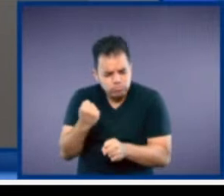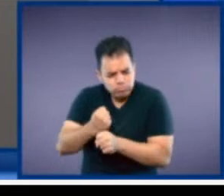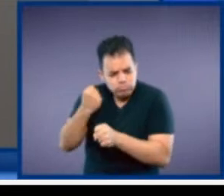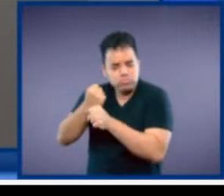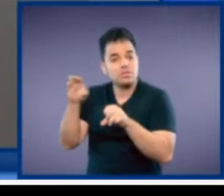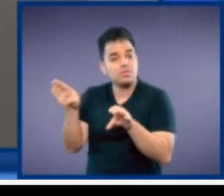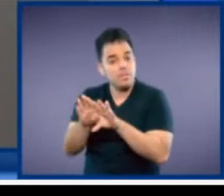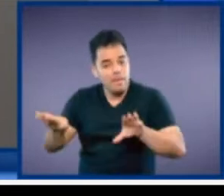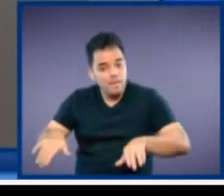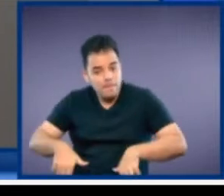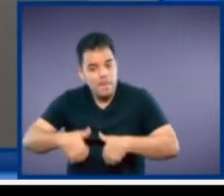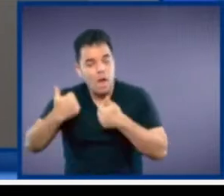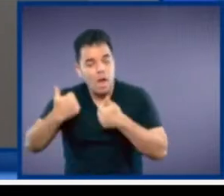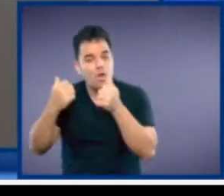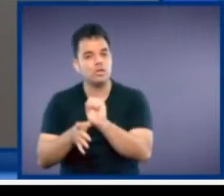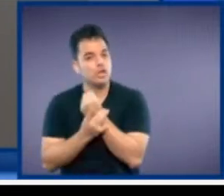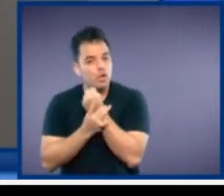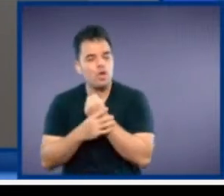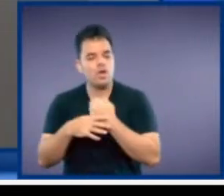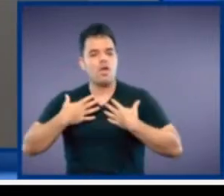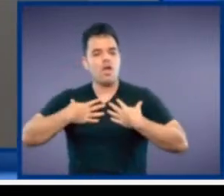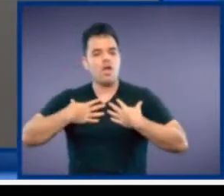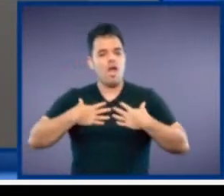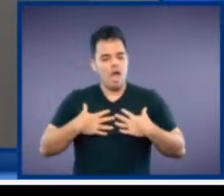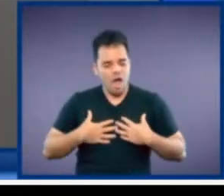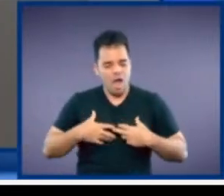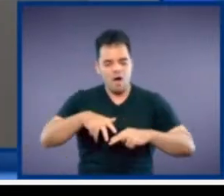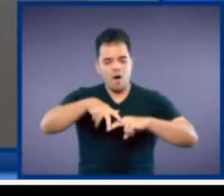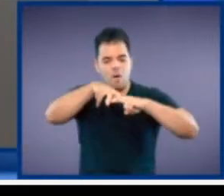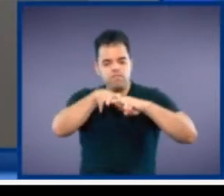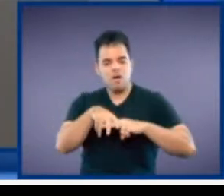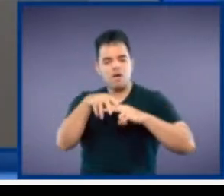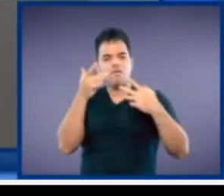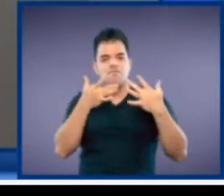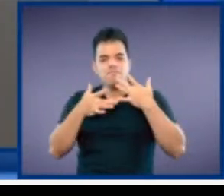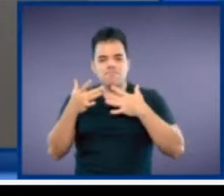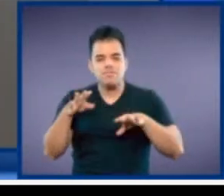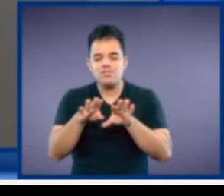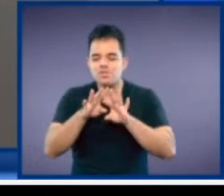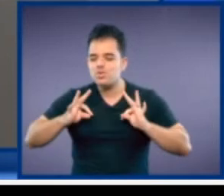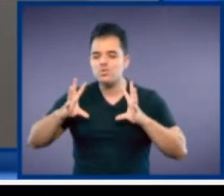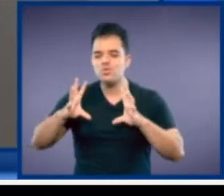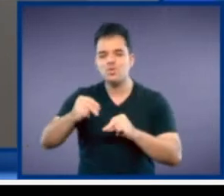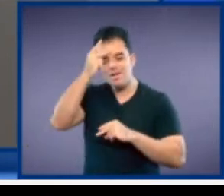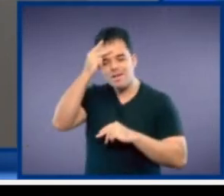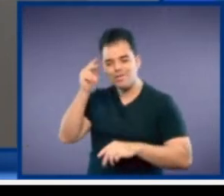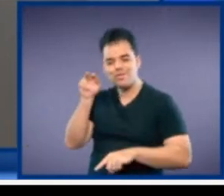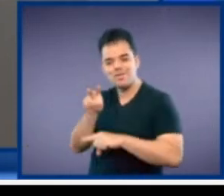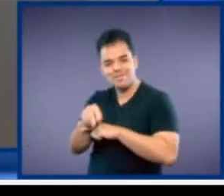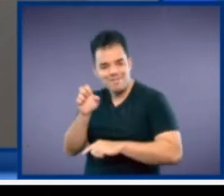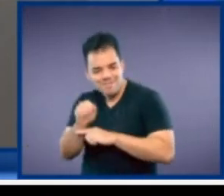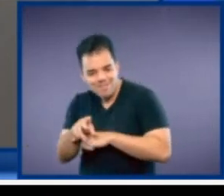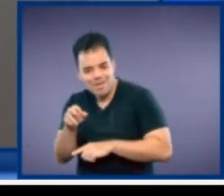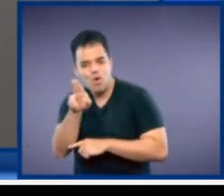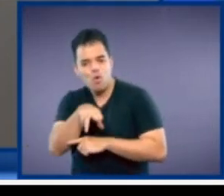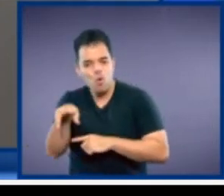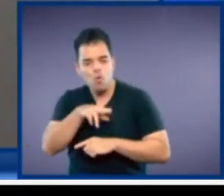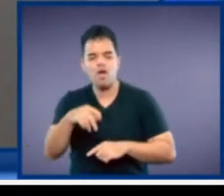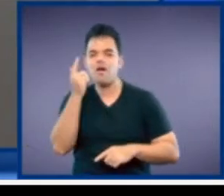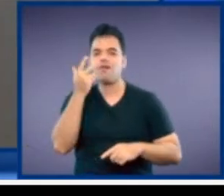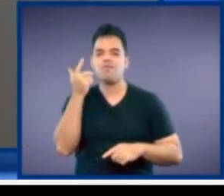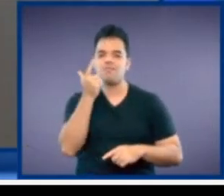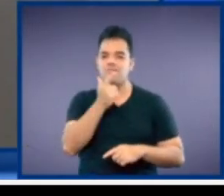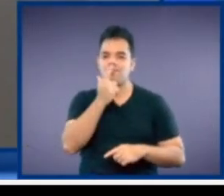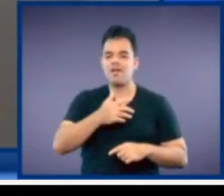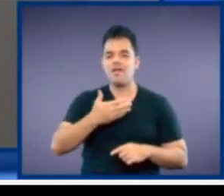Entregaremos melhorias na segurança e no conforto para que todos esses passageiros possam ter uma vida mais confortável. O